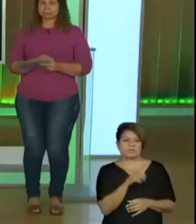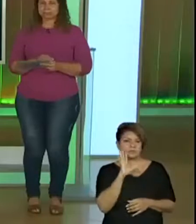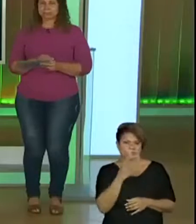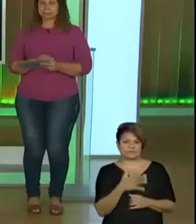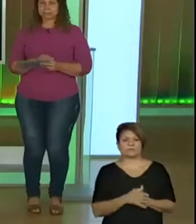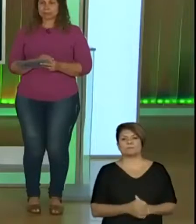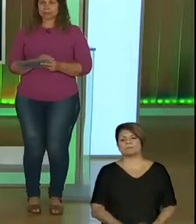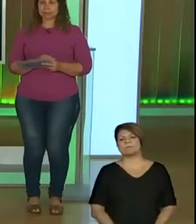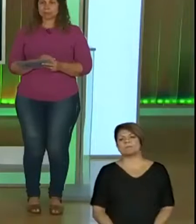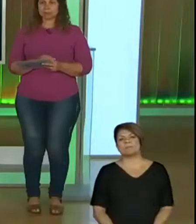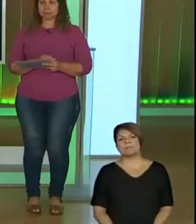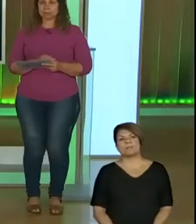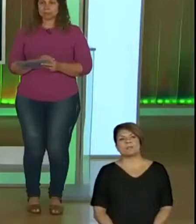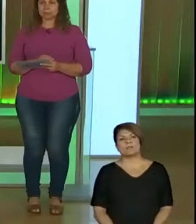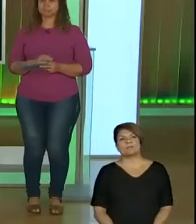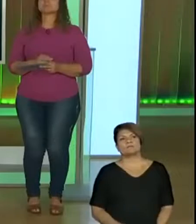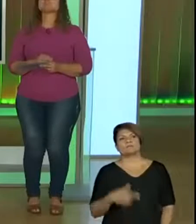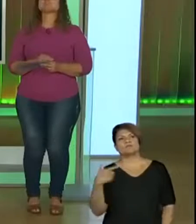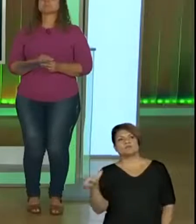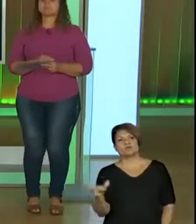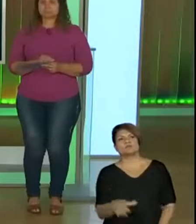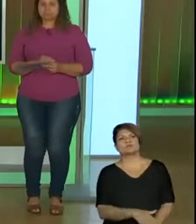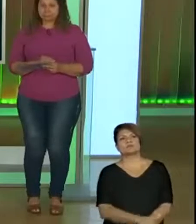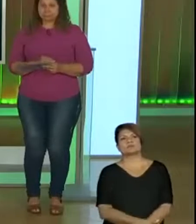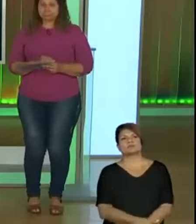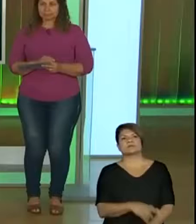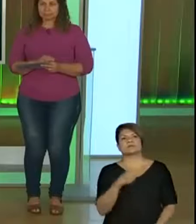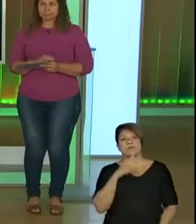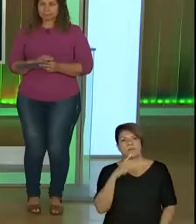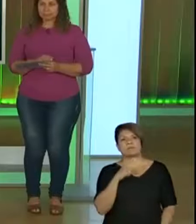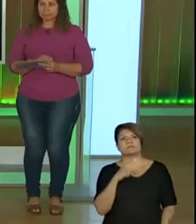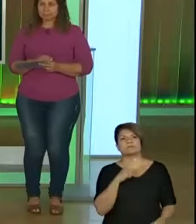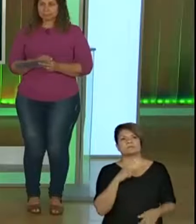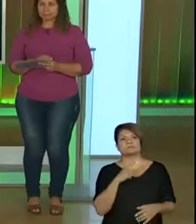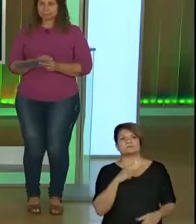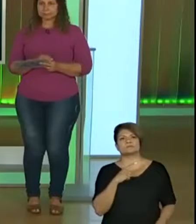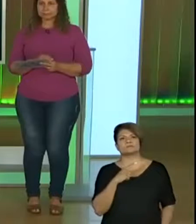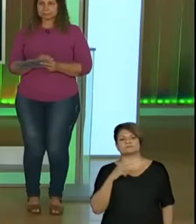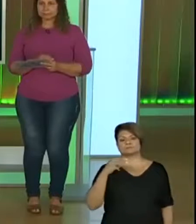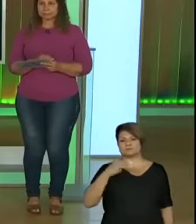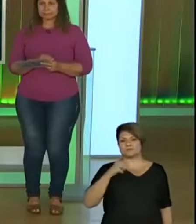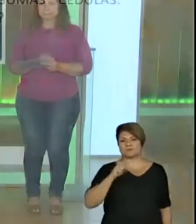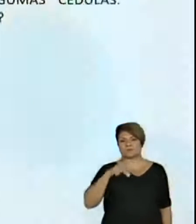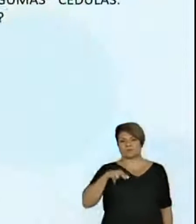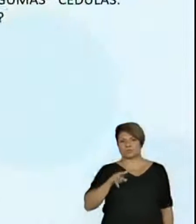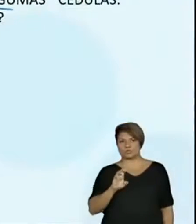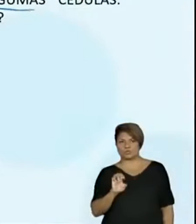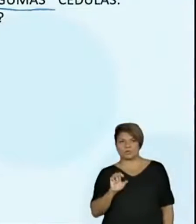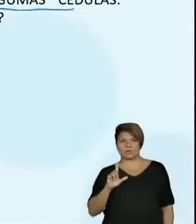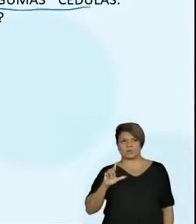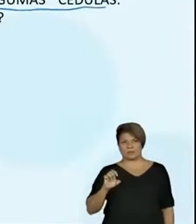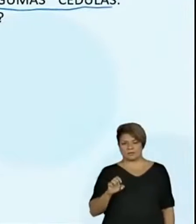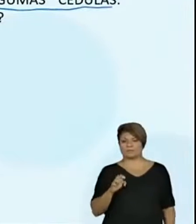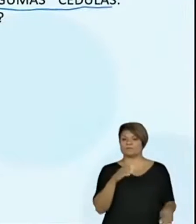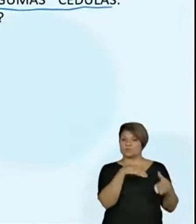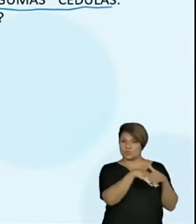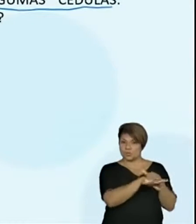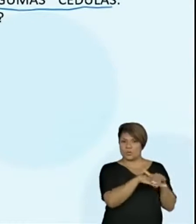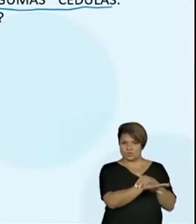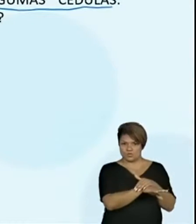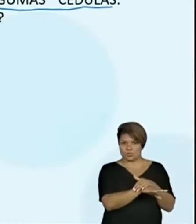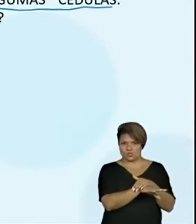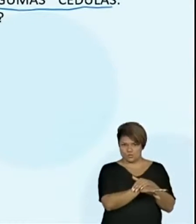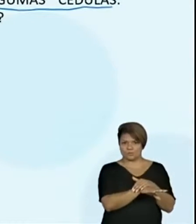para a próxima? Olha só, agora a gente tem a Manuele. Ó, a Manuele guardou no seu cofrinho algumas